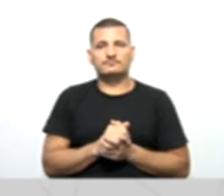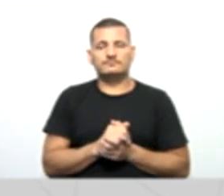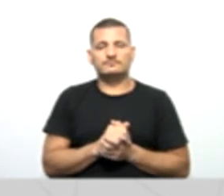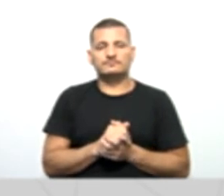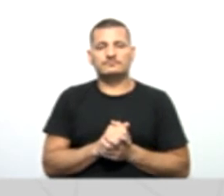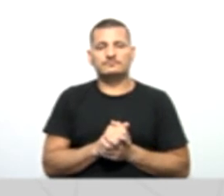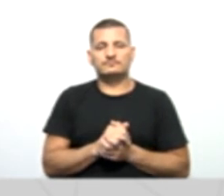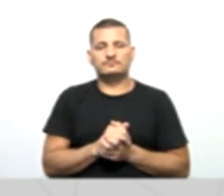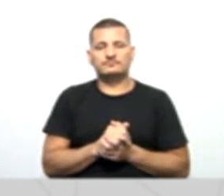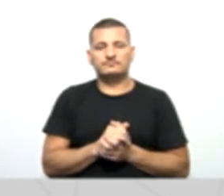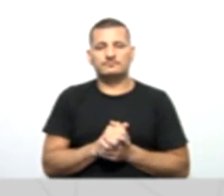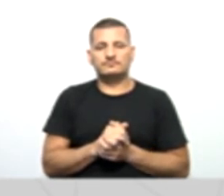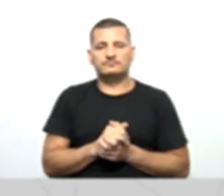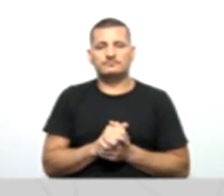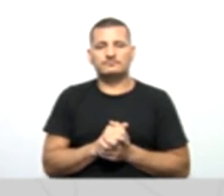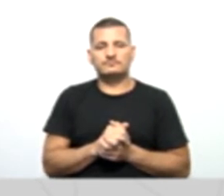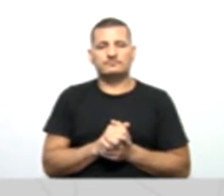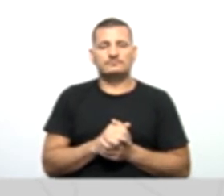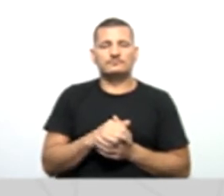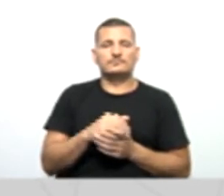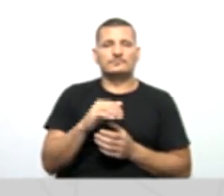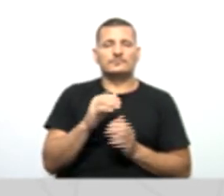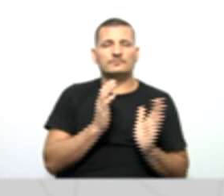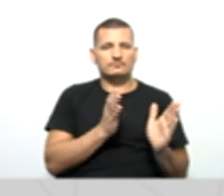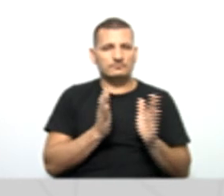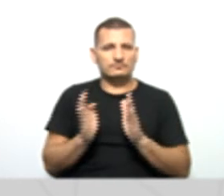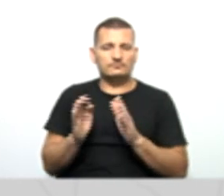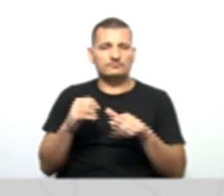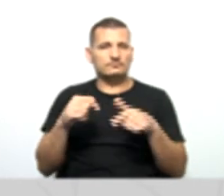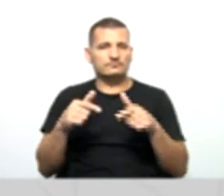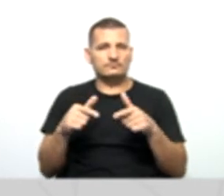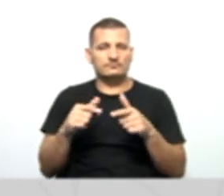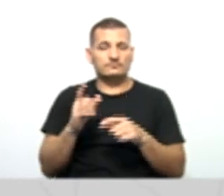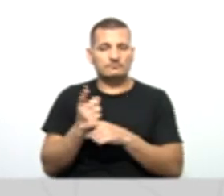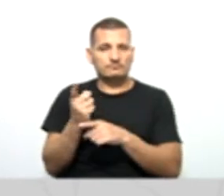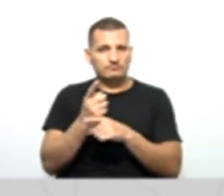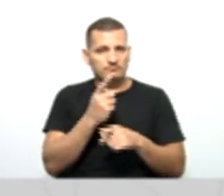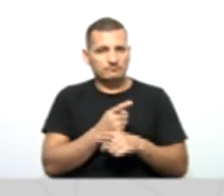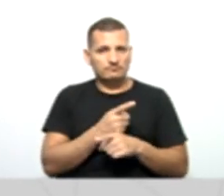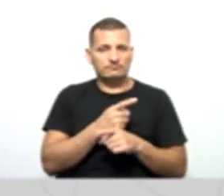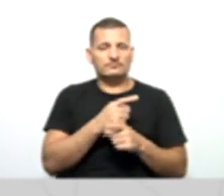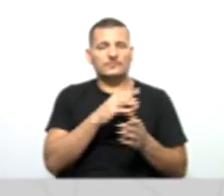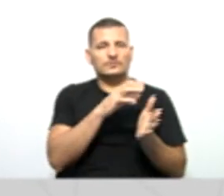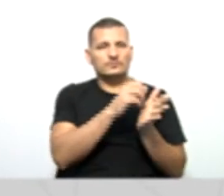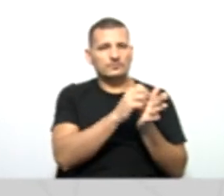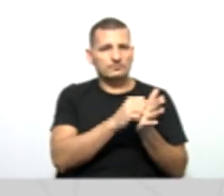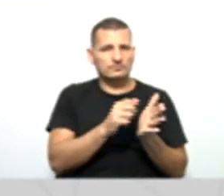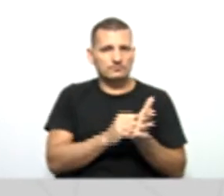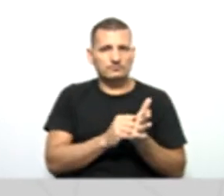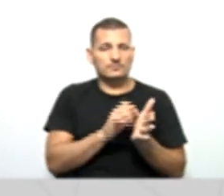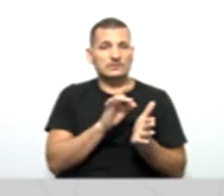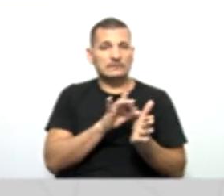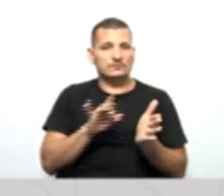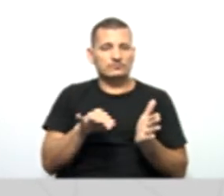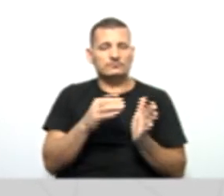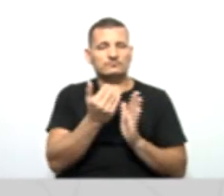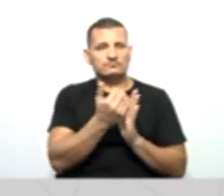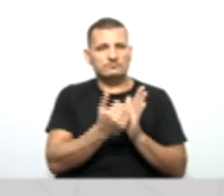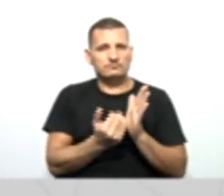tempo. Sequenciar as atividades, identificar e documentar as relações de dependência entre cada